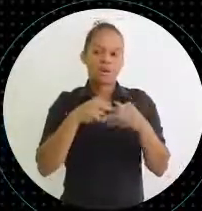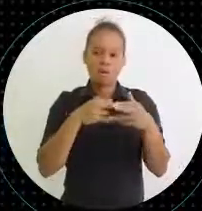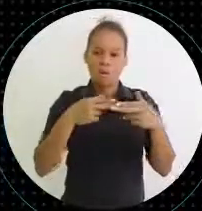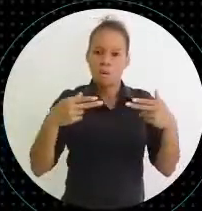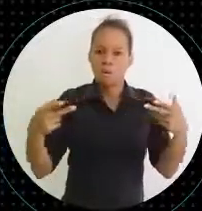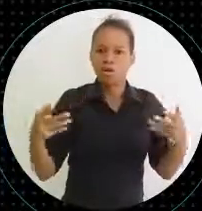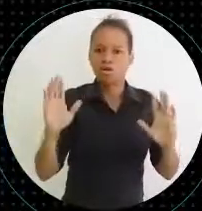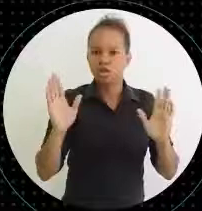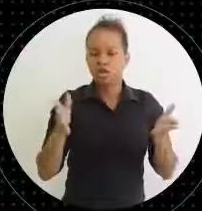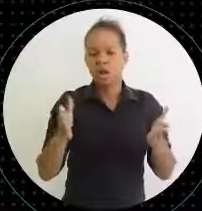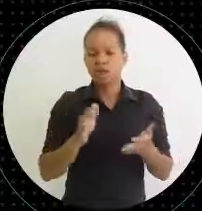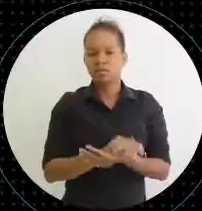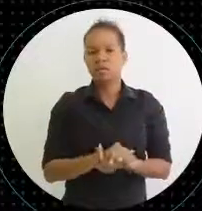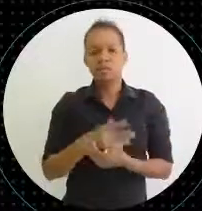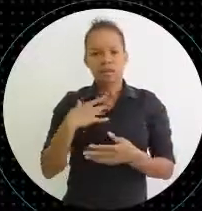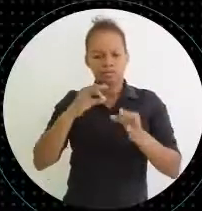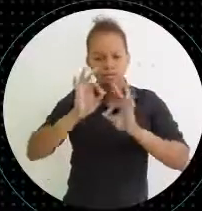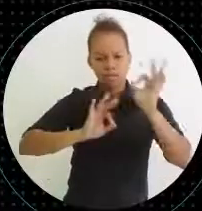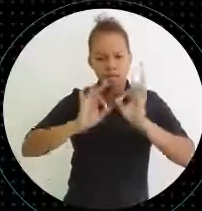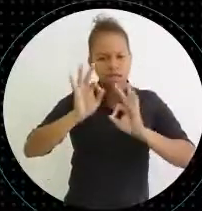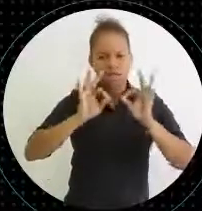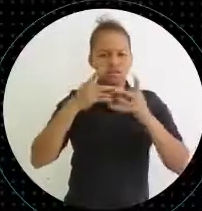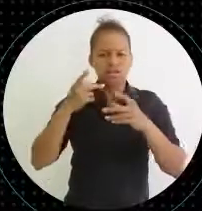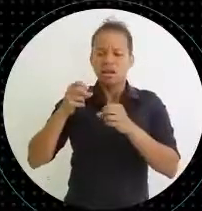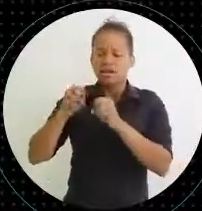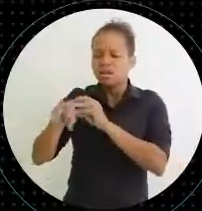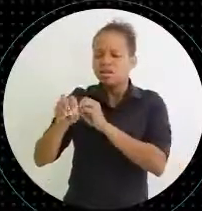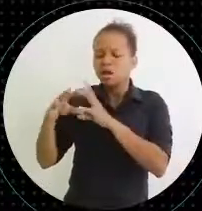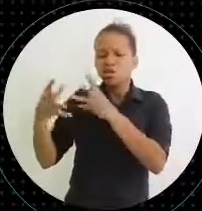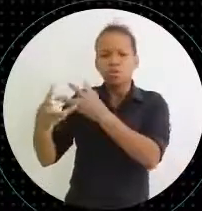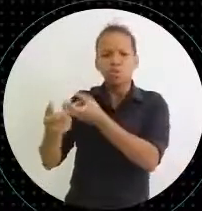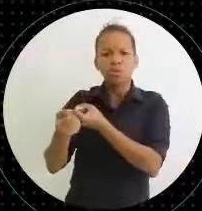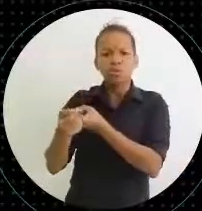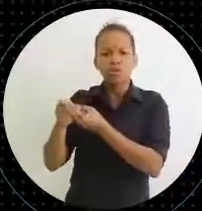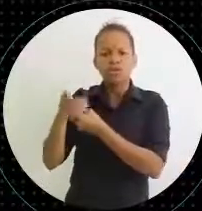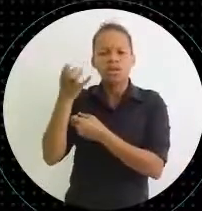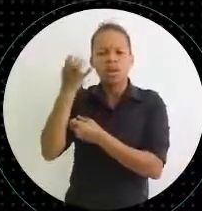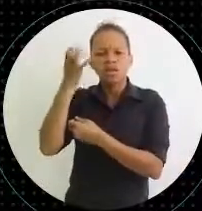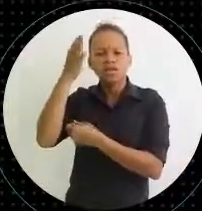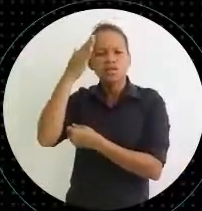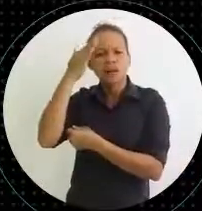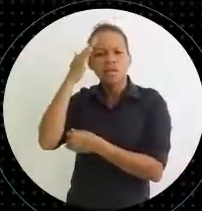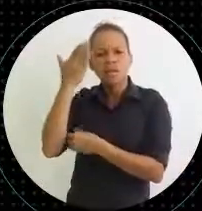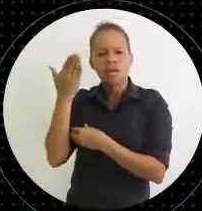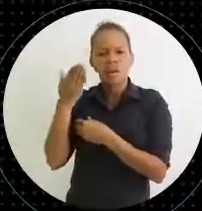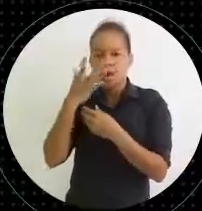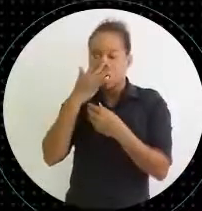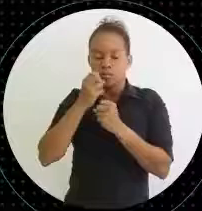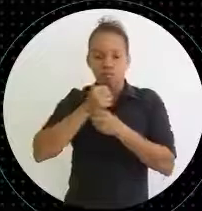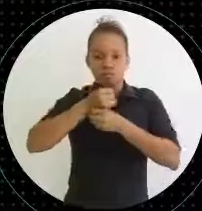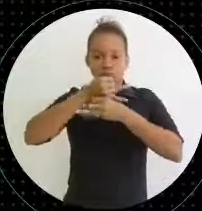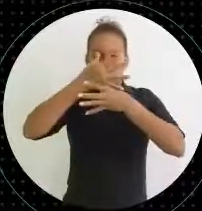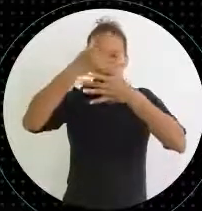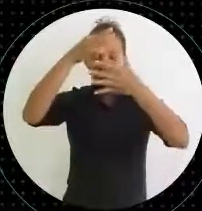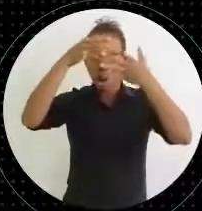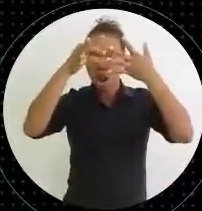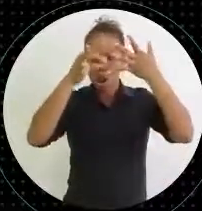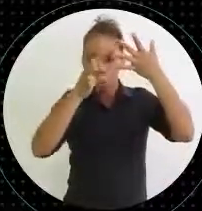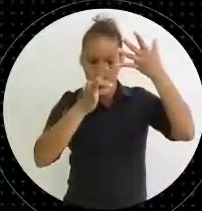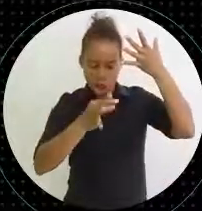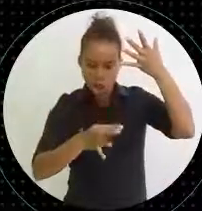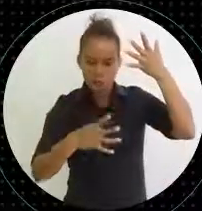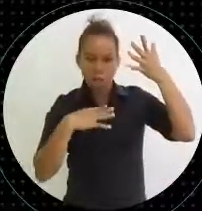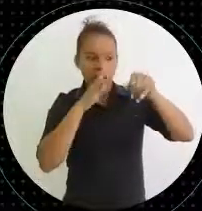componentes, JavaScript, personalização, ele vai te ensinar tudo o que você quer saber. Ele é gigante, não dá tempo de explicar, nesse